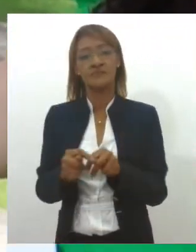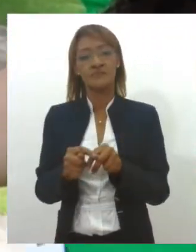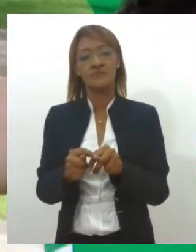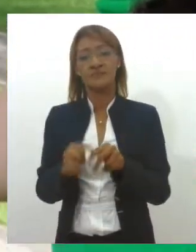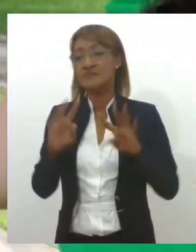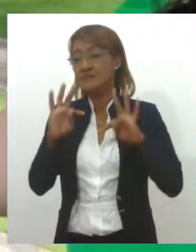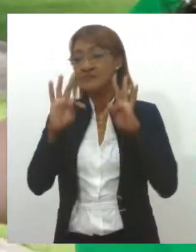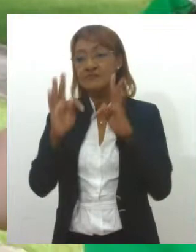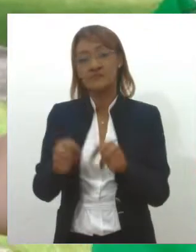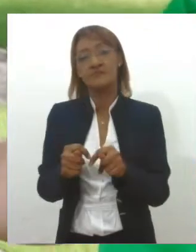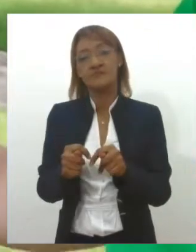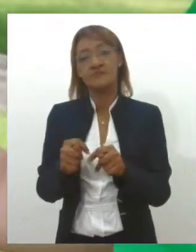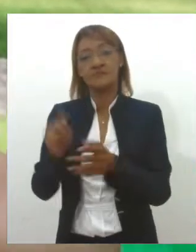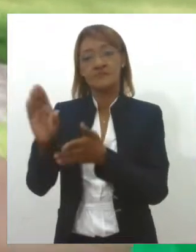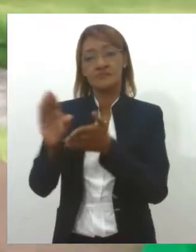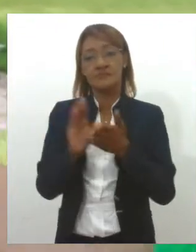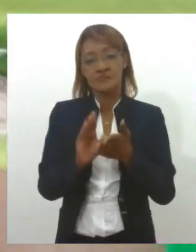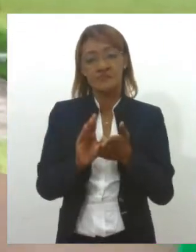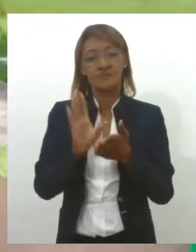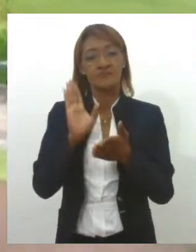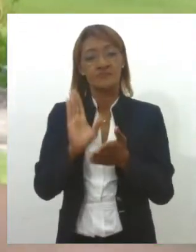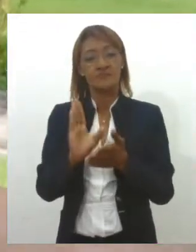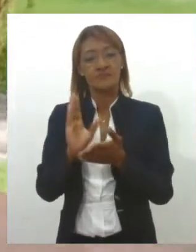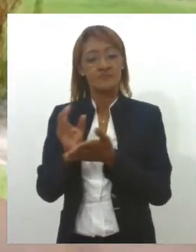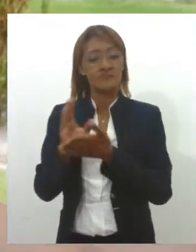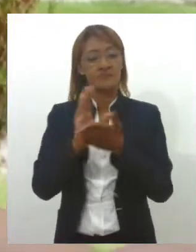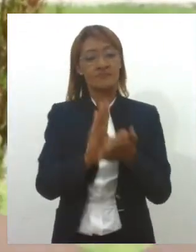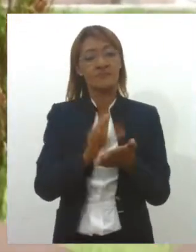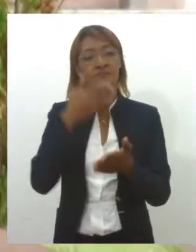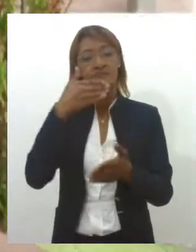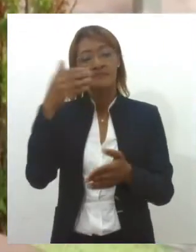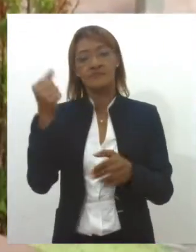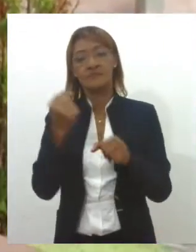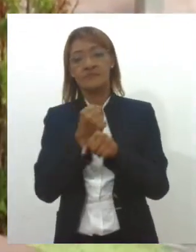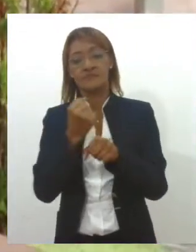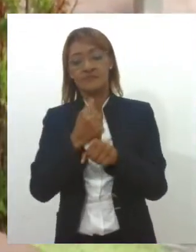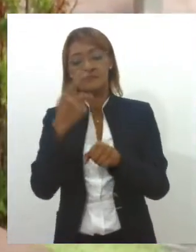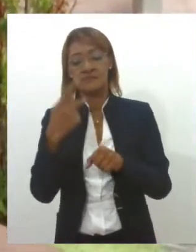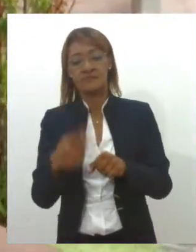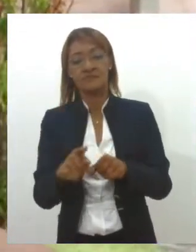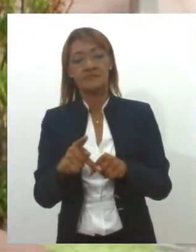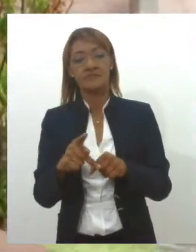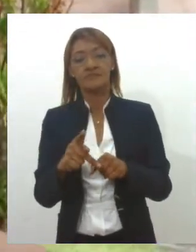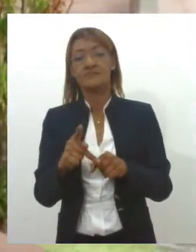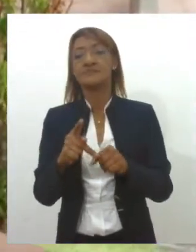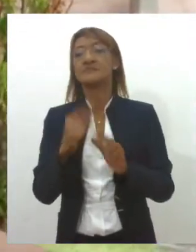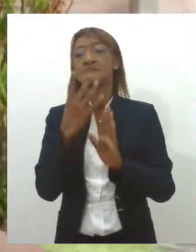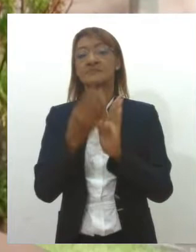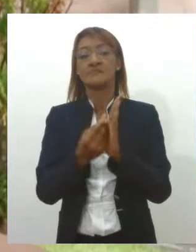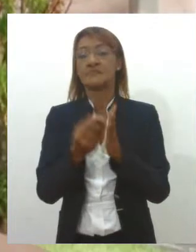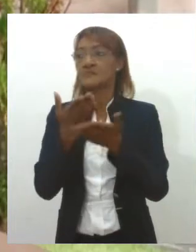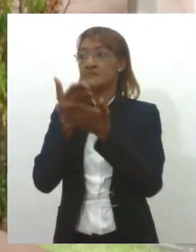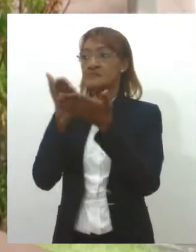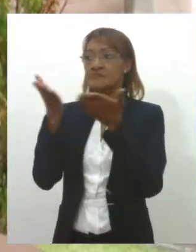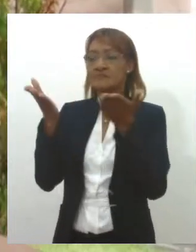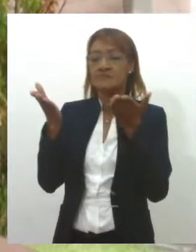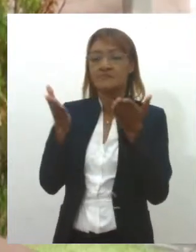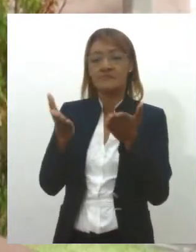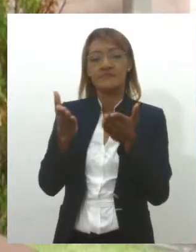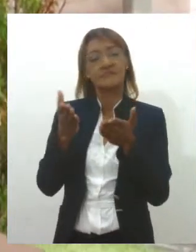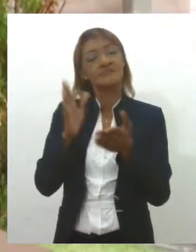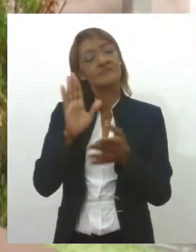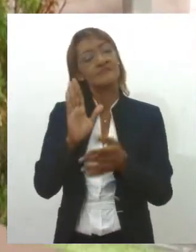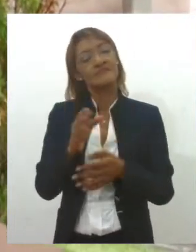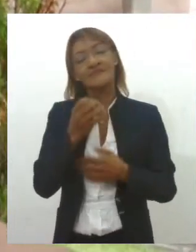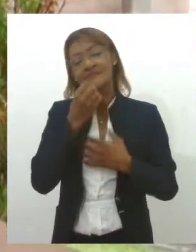toda a renda vai ser revertida para as melhorias dos espaços aqui da nossa obra e como você vê é um espaço assim bastante